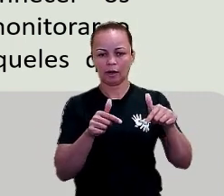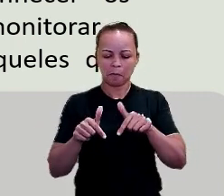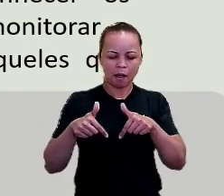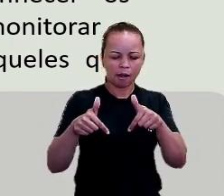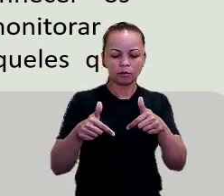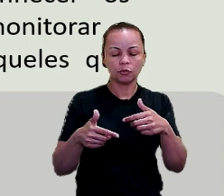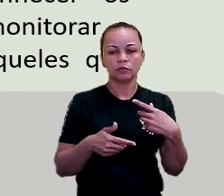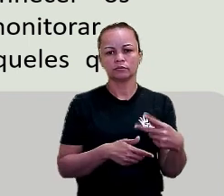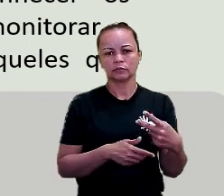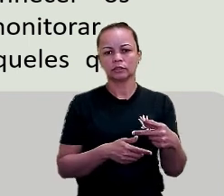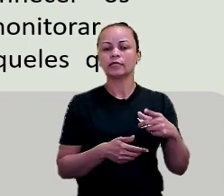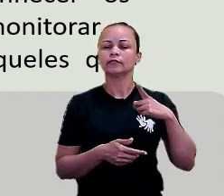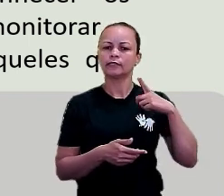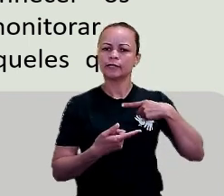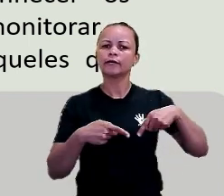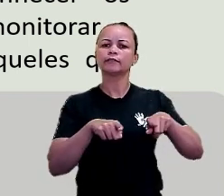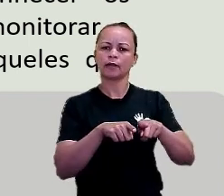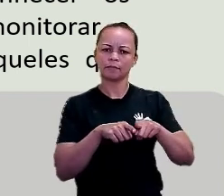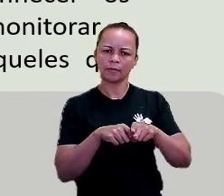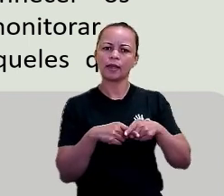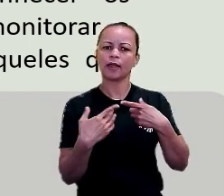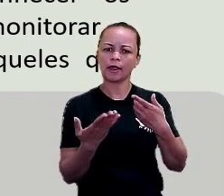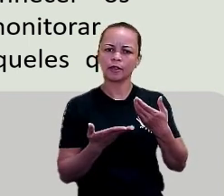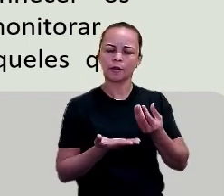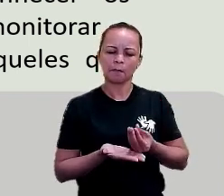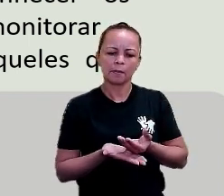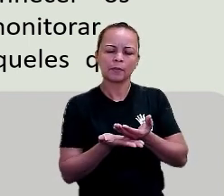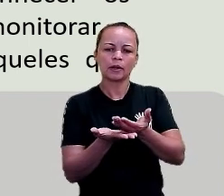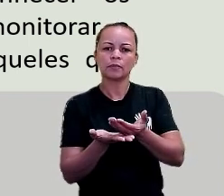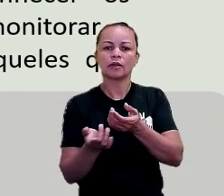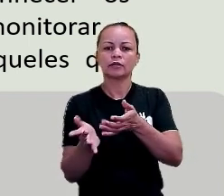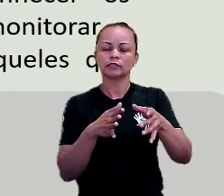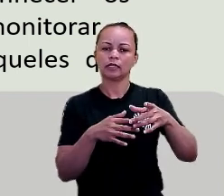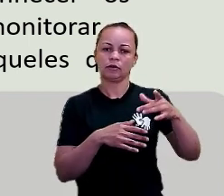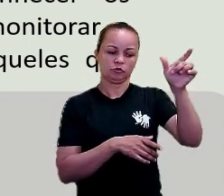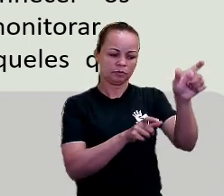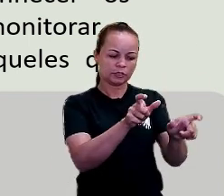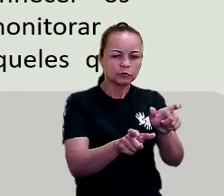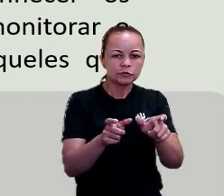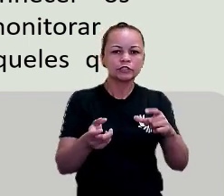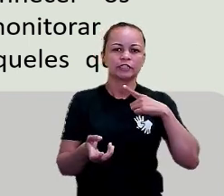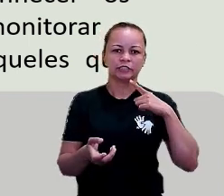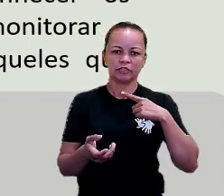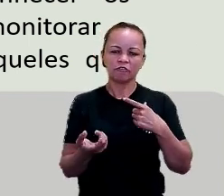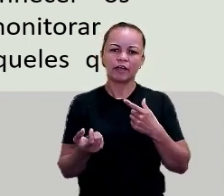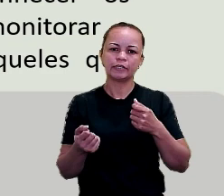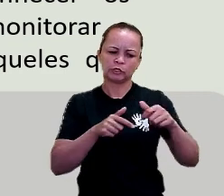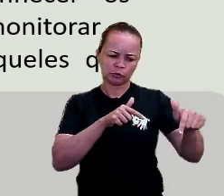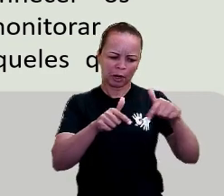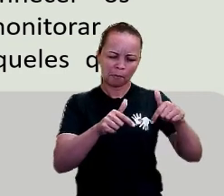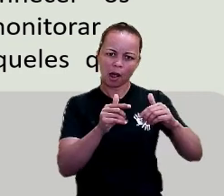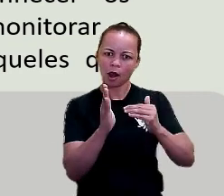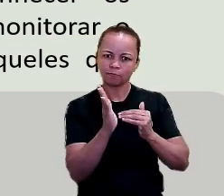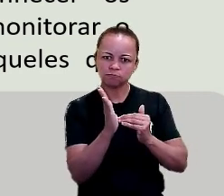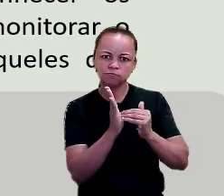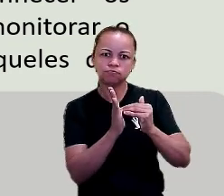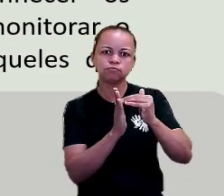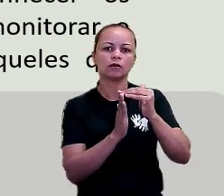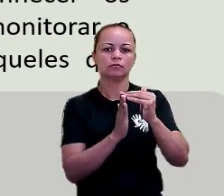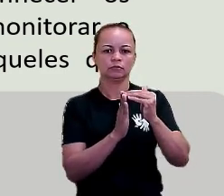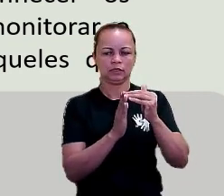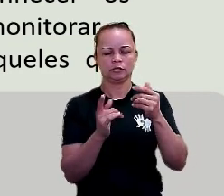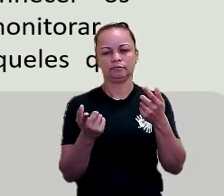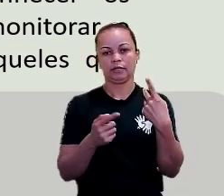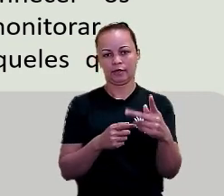existia também premiações àqueles que tivessem um grande rendimento no trabalho, tá bom? Isso era um tipo de